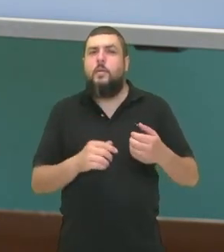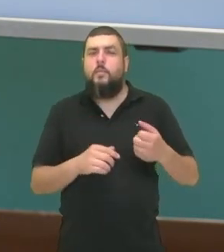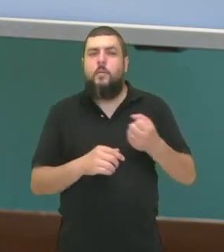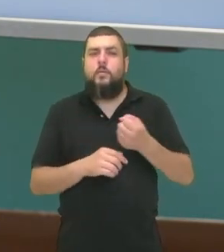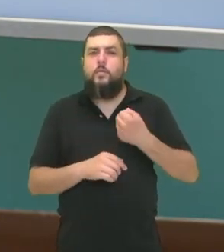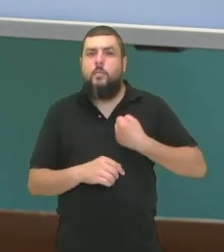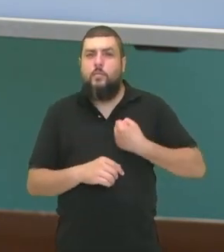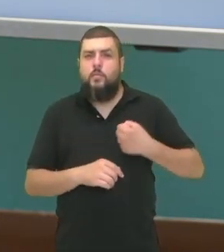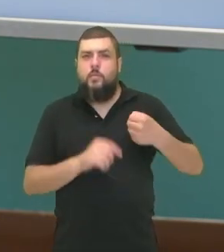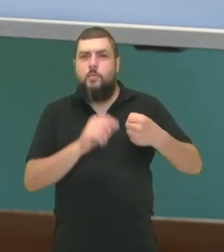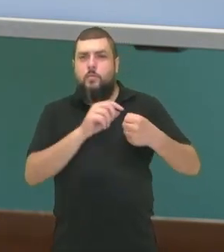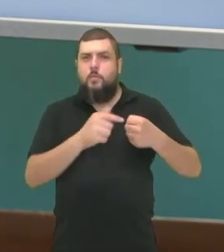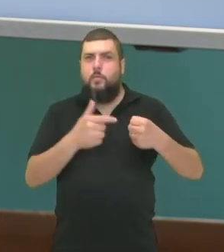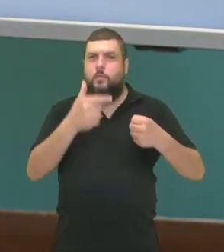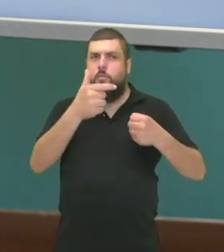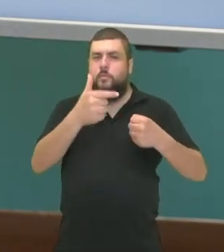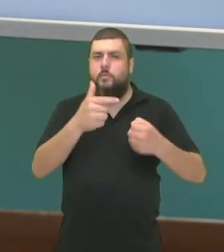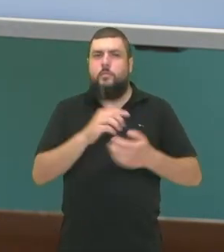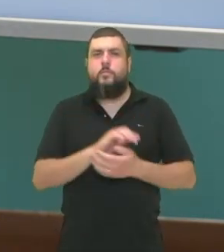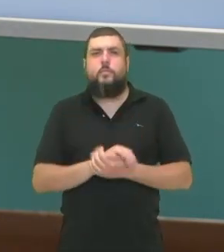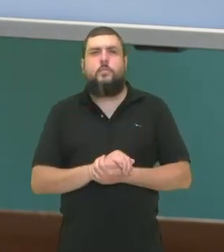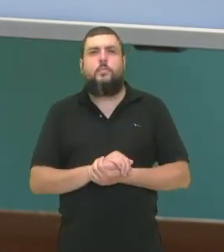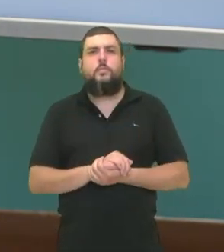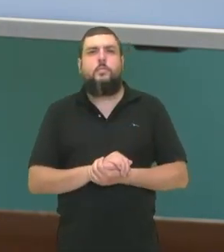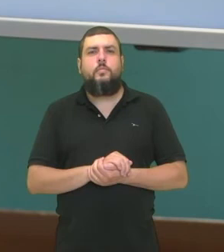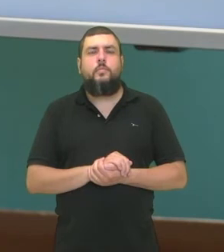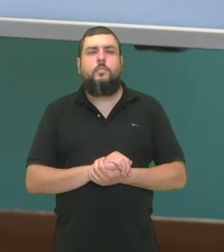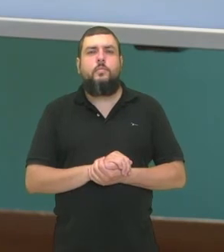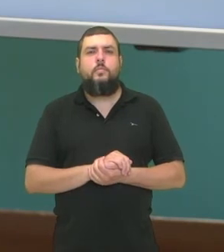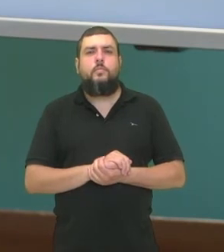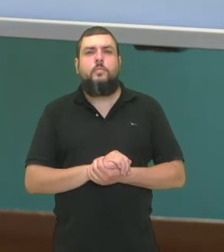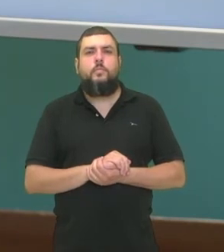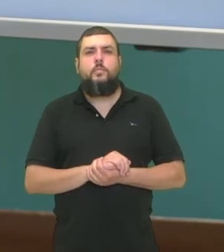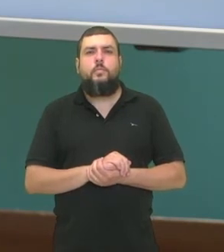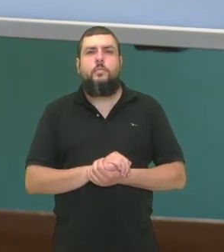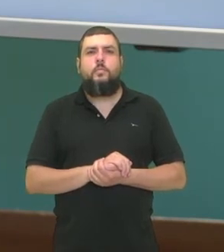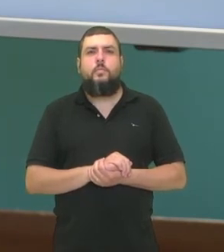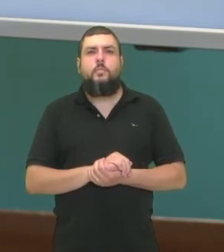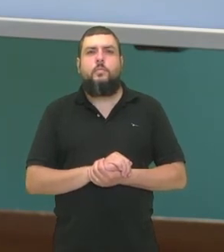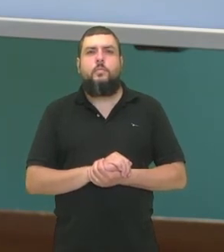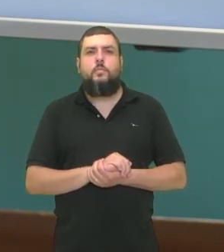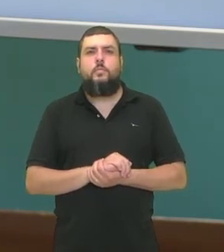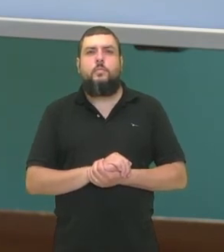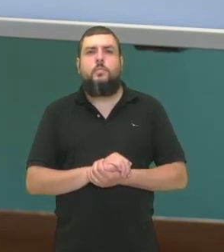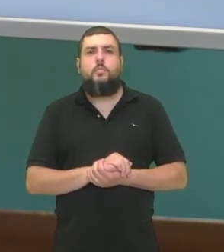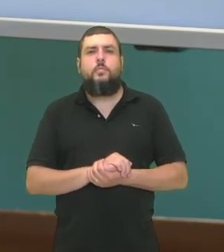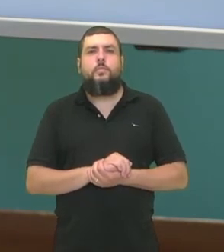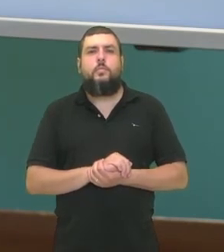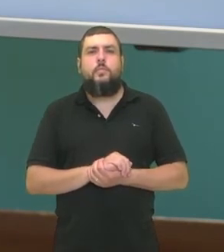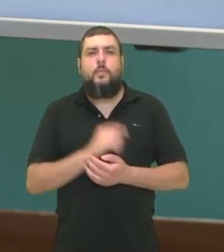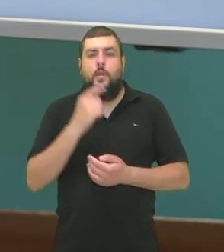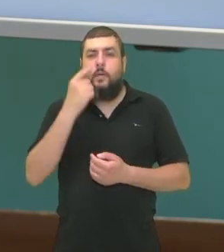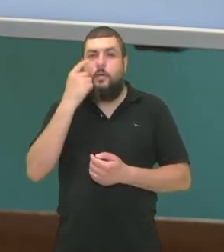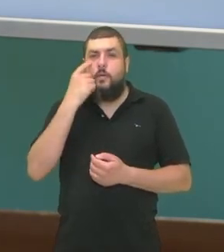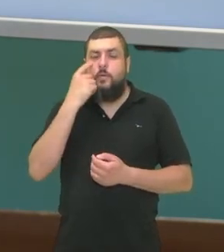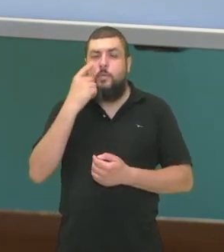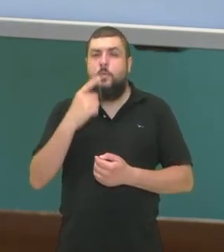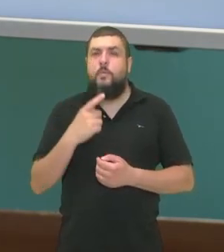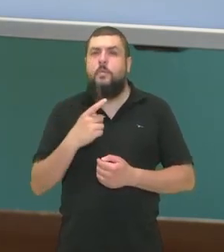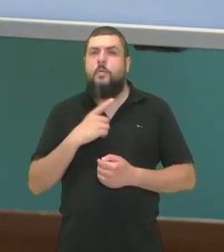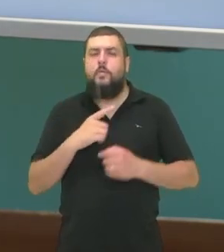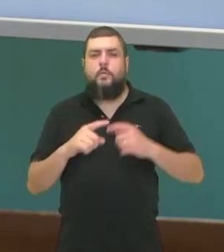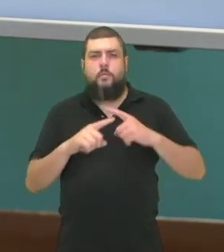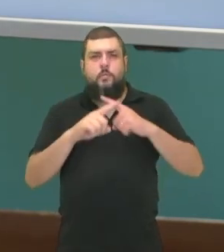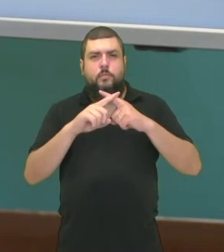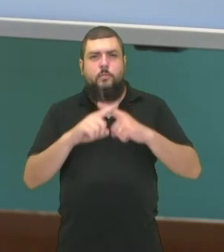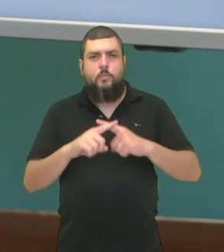esse número, tá bom? Então tá jóia. Observando esse exemplo aqui comigo, olha só o que a gente tem. A gente tem a multiplicação de 3 vezes